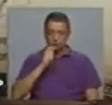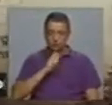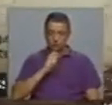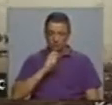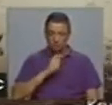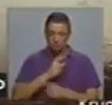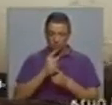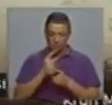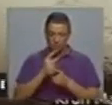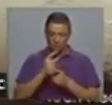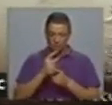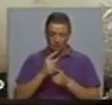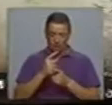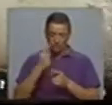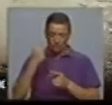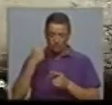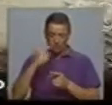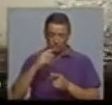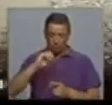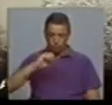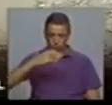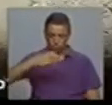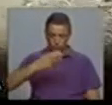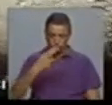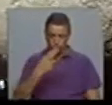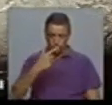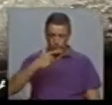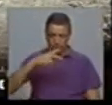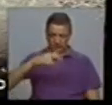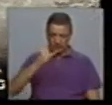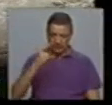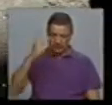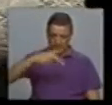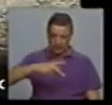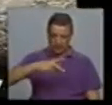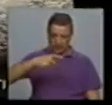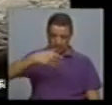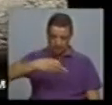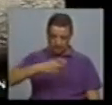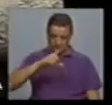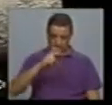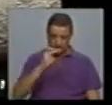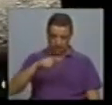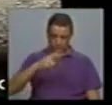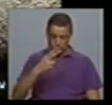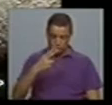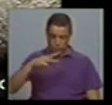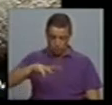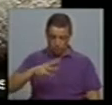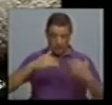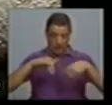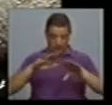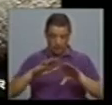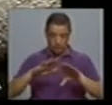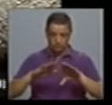Sputnik Planitia, e que é esta zona que nós estamos a ver nestas imagens, e esta zona tem